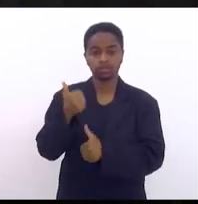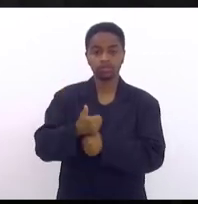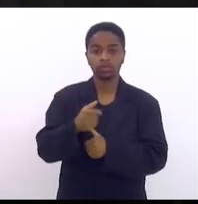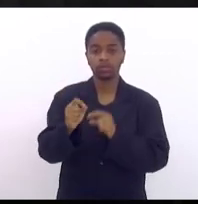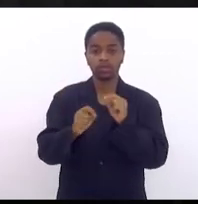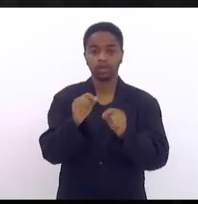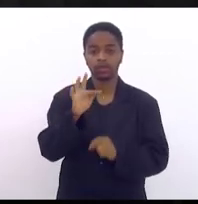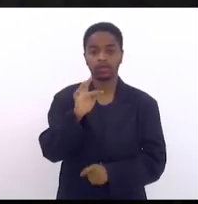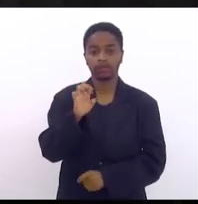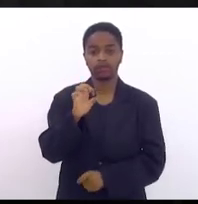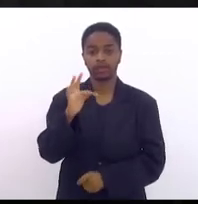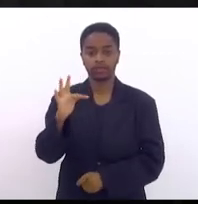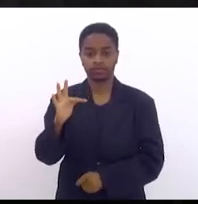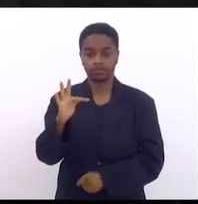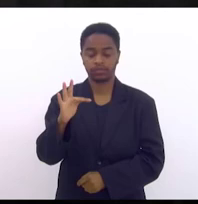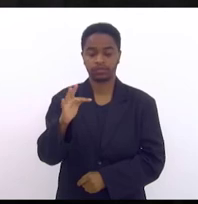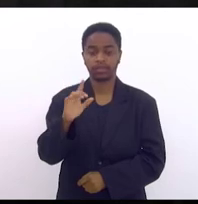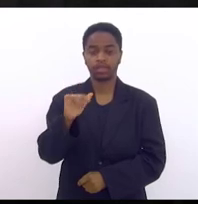o FEF,